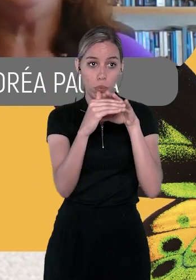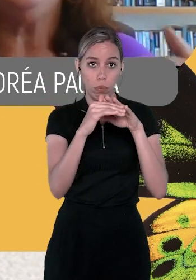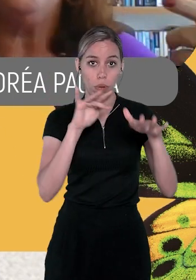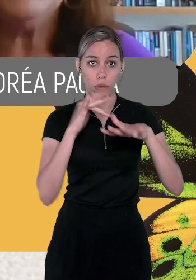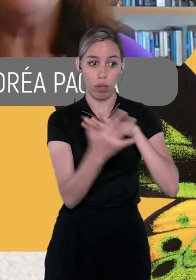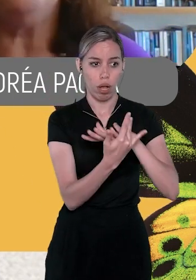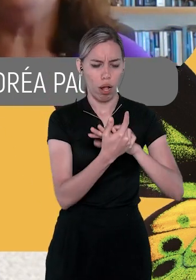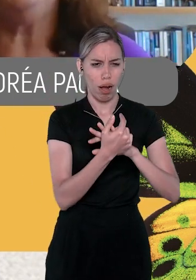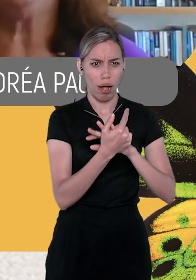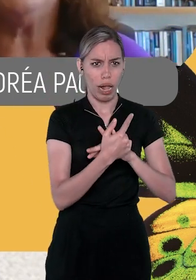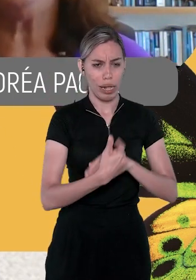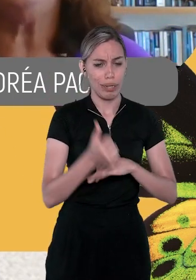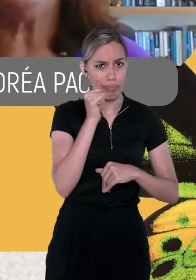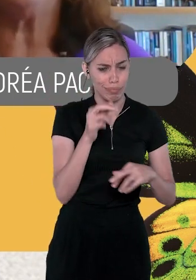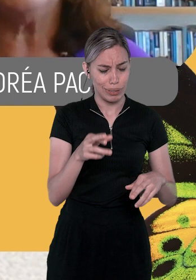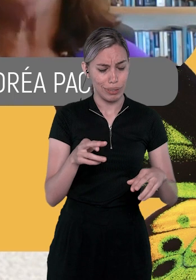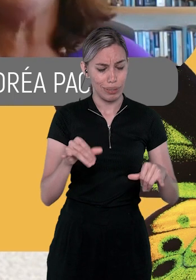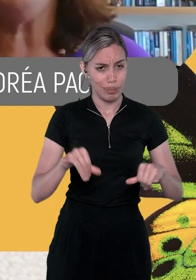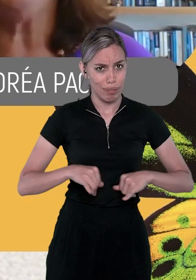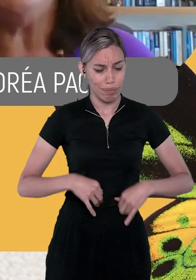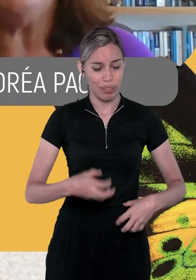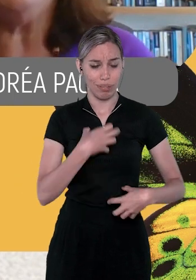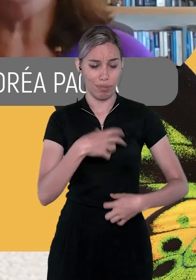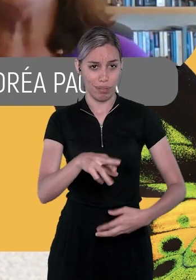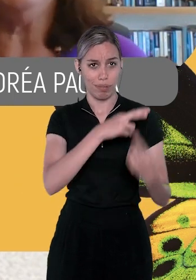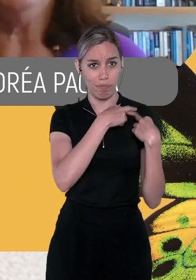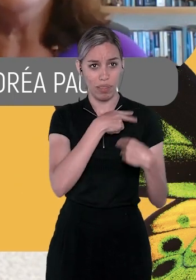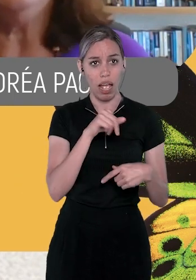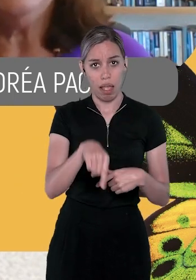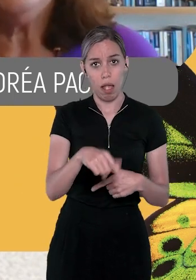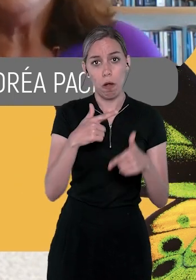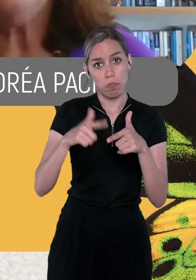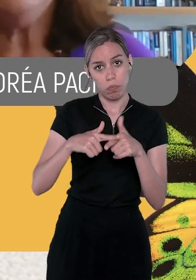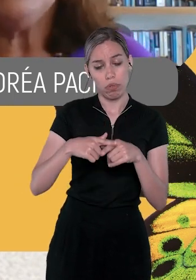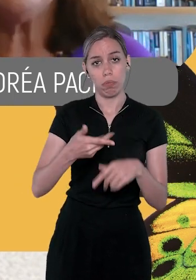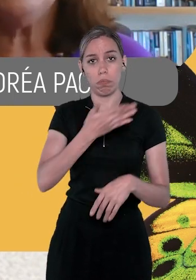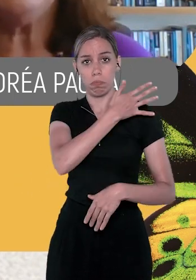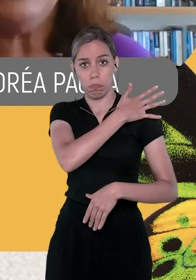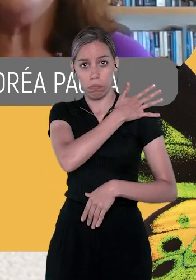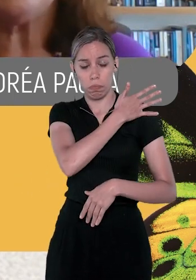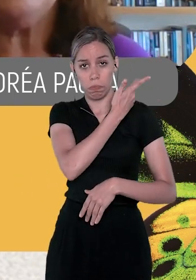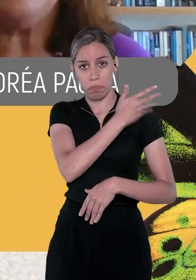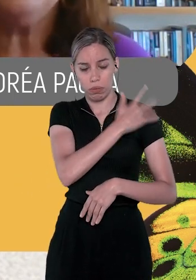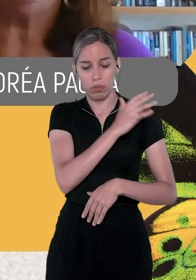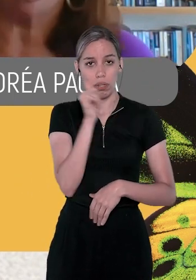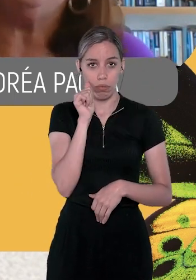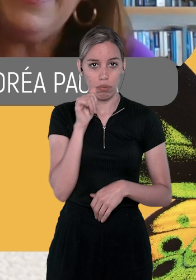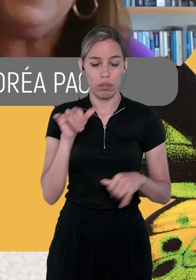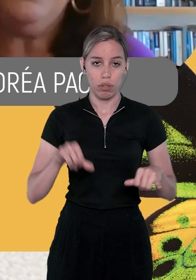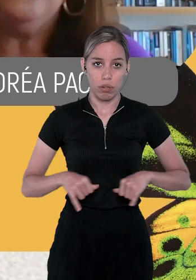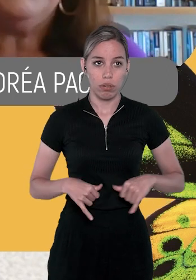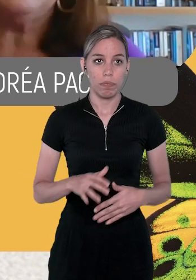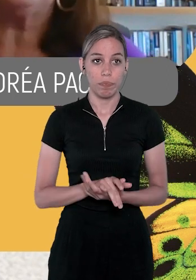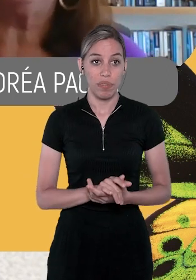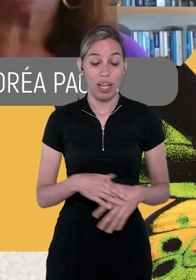é um tabu muito grande, um preconceito para as mulheres. Tudo isso tem nos levado também